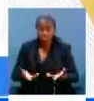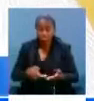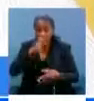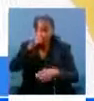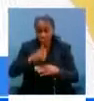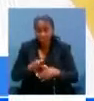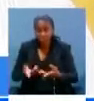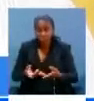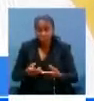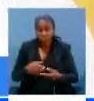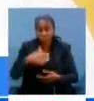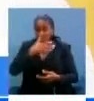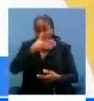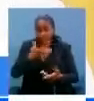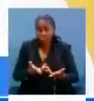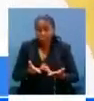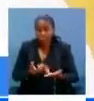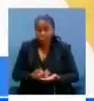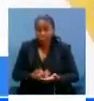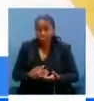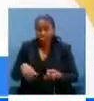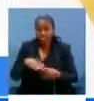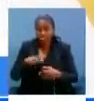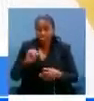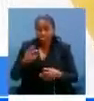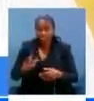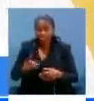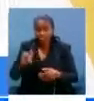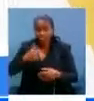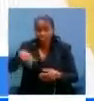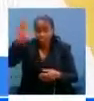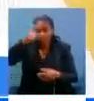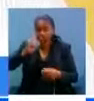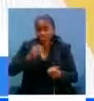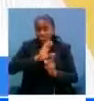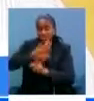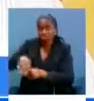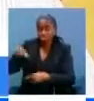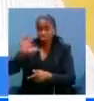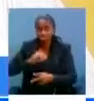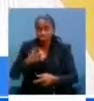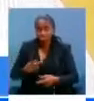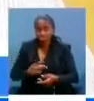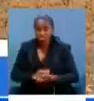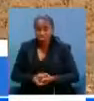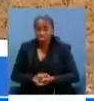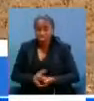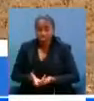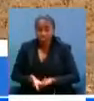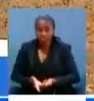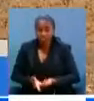cenário é calamitoso. São de excluir São Vicente. Ele não se governo excluir São Vicente do plano de mitigação de